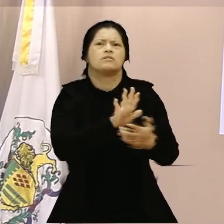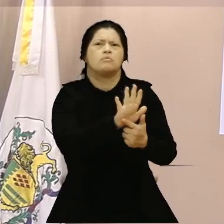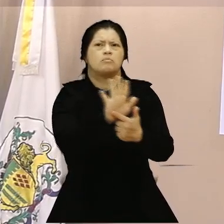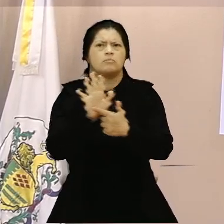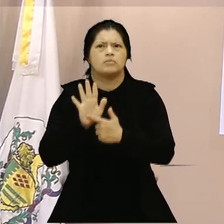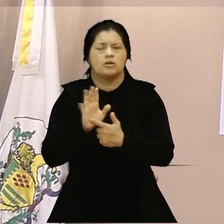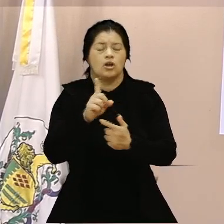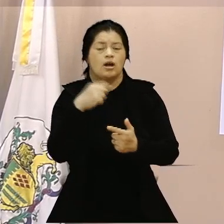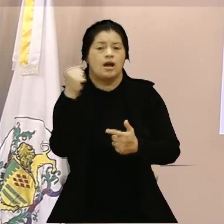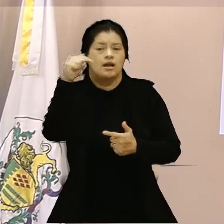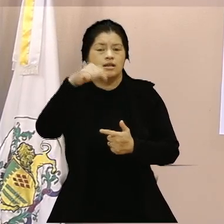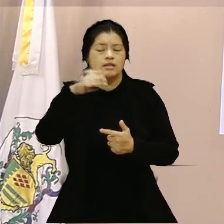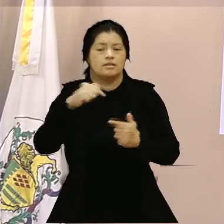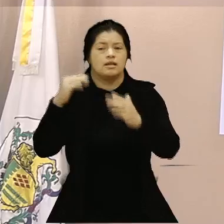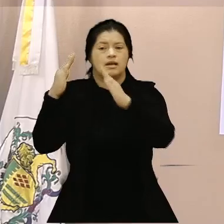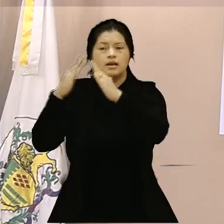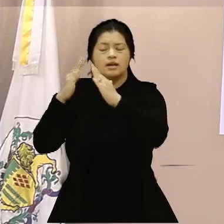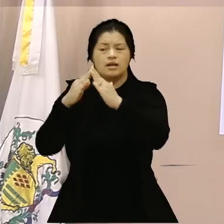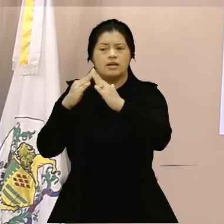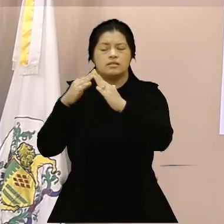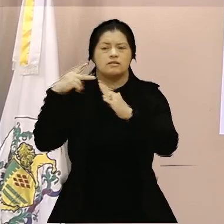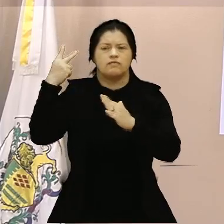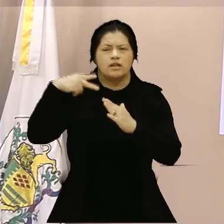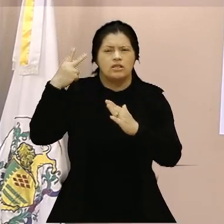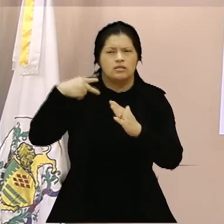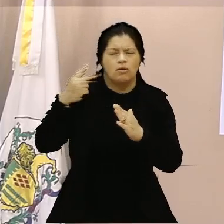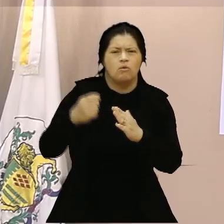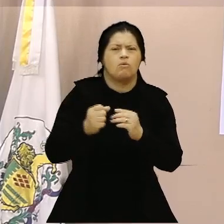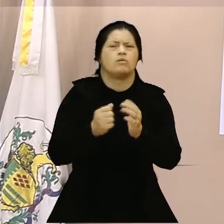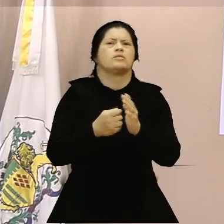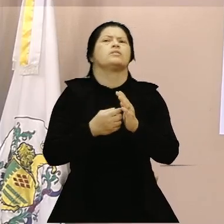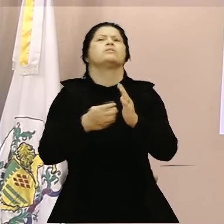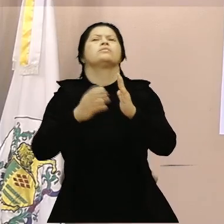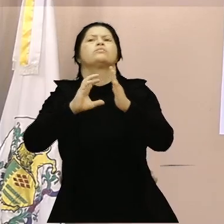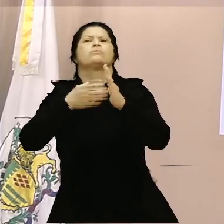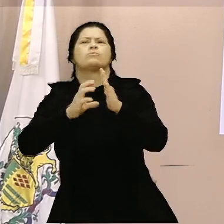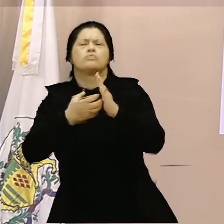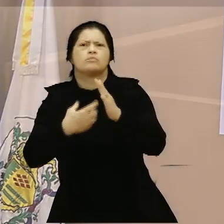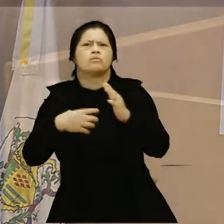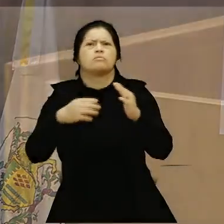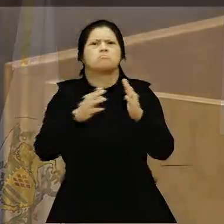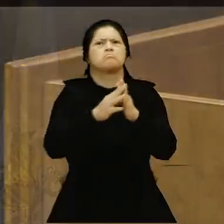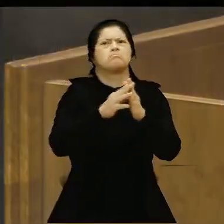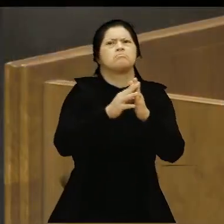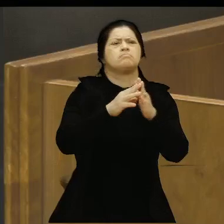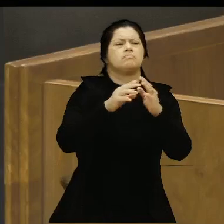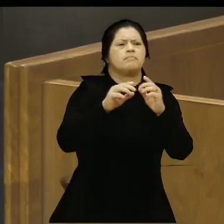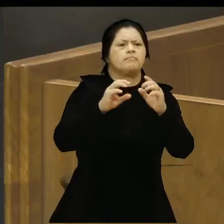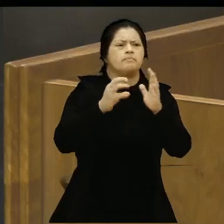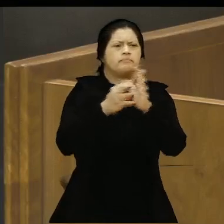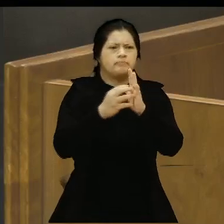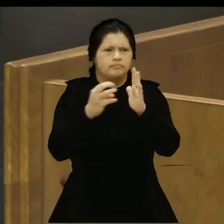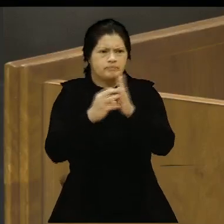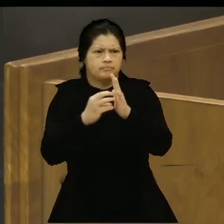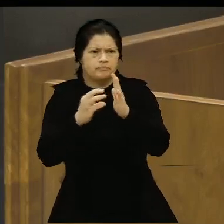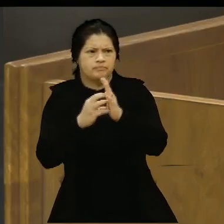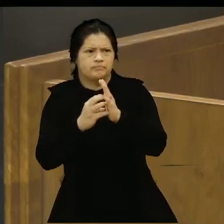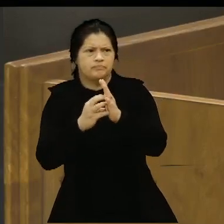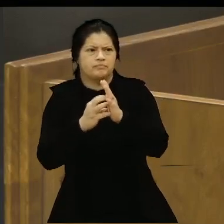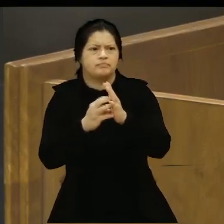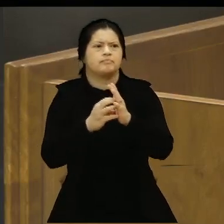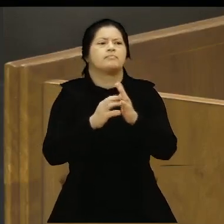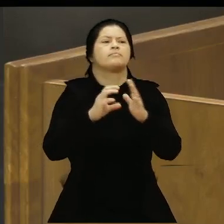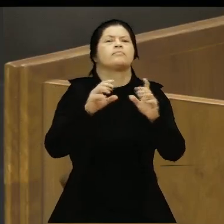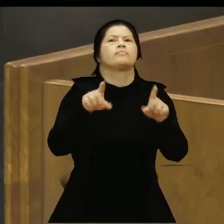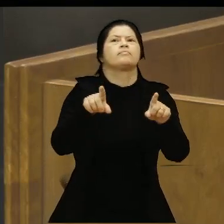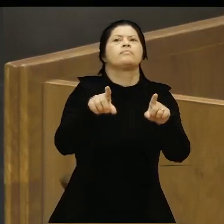nós vereadores, legisladores, os nossos servidores, efetivos ou comissionados, olhem com atenção. Nós sabemos o